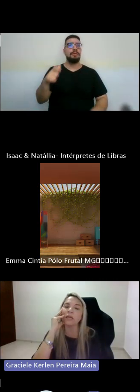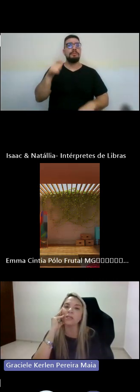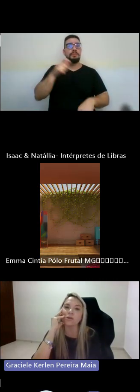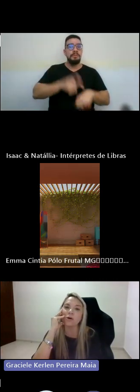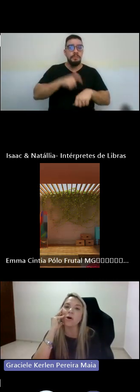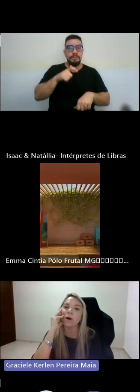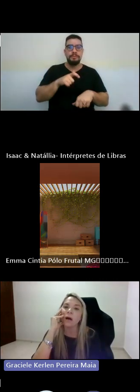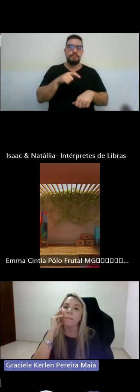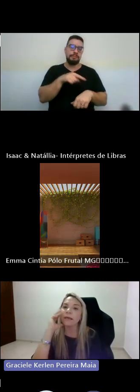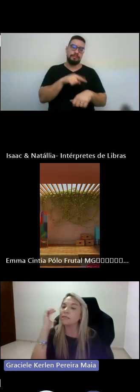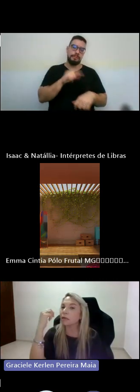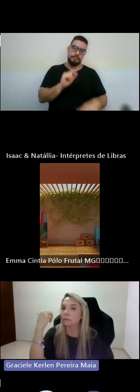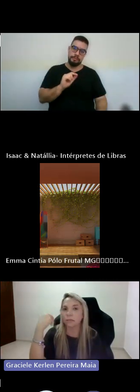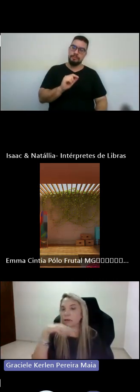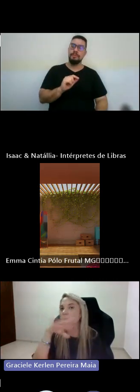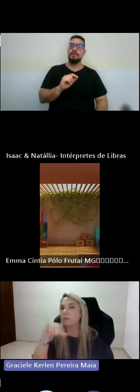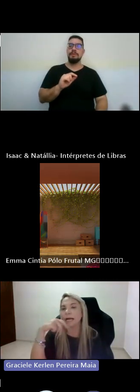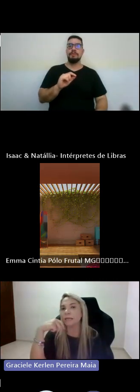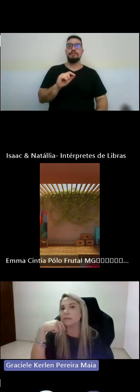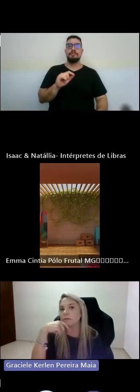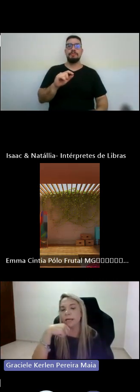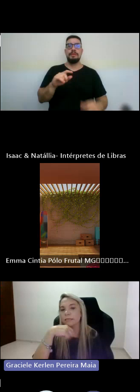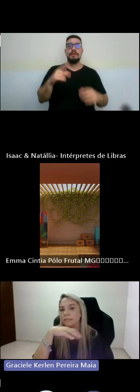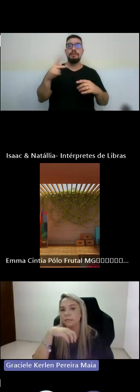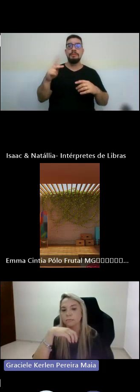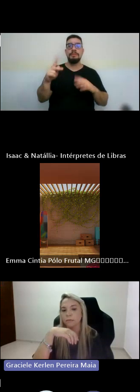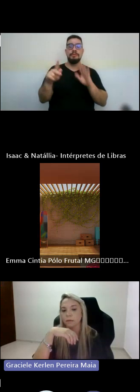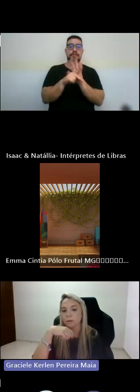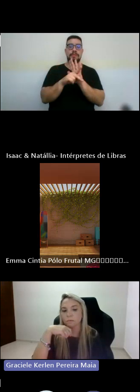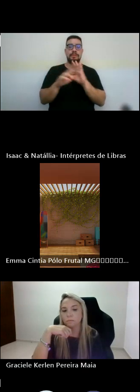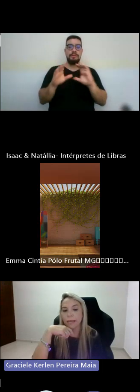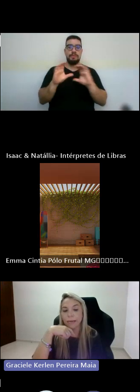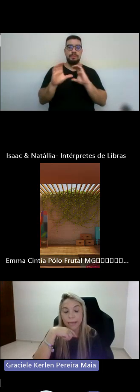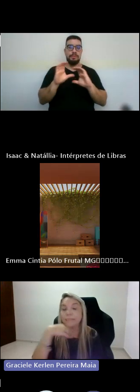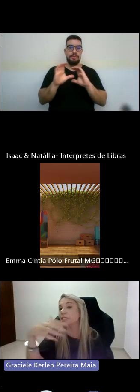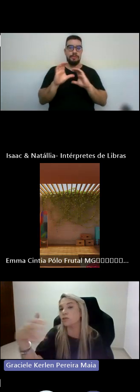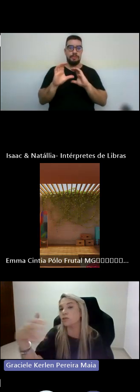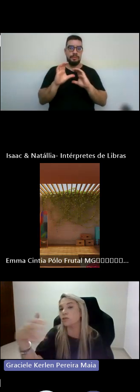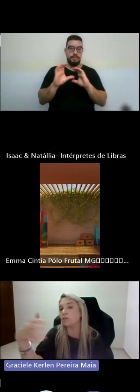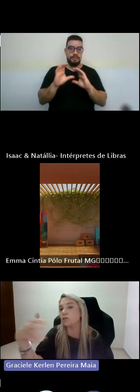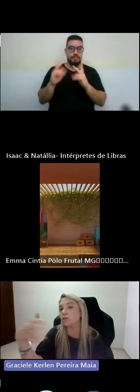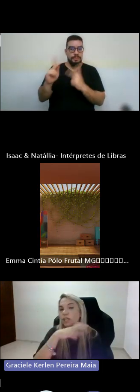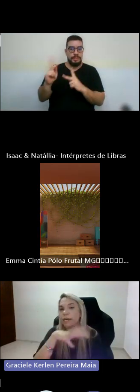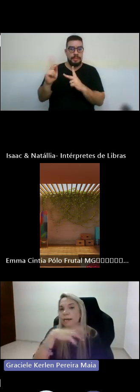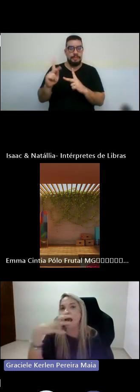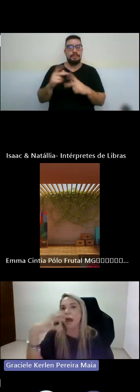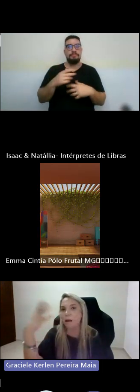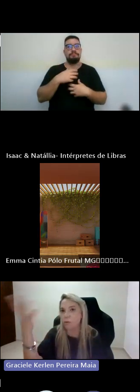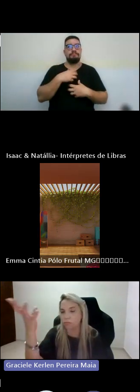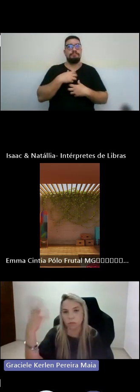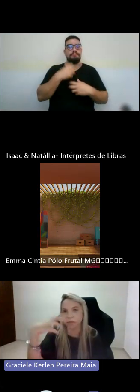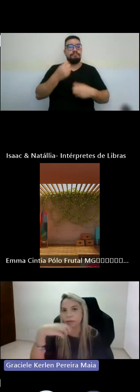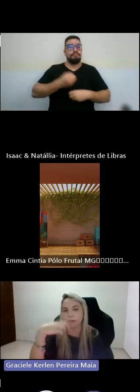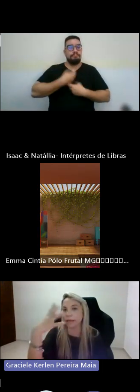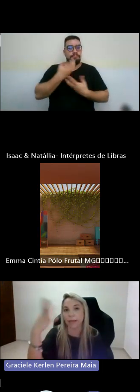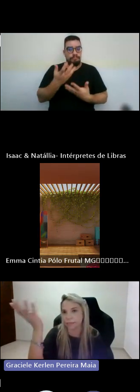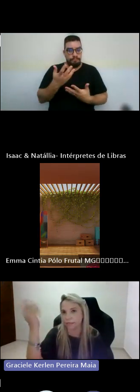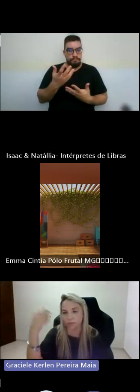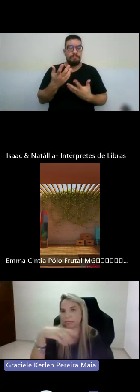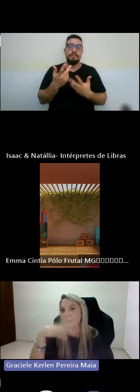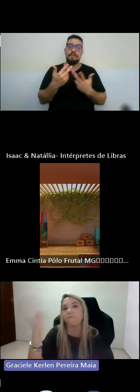ele utilizou, mas é da comunicação dele assim. Ele sentiu necessidade de criar algo